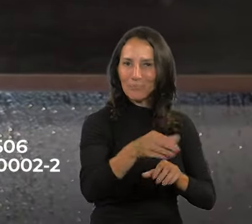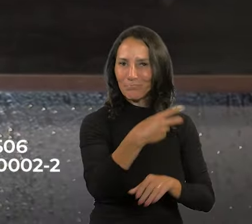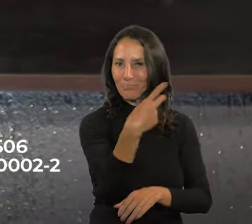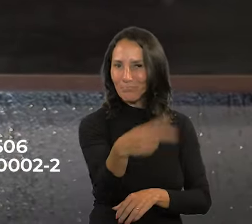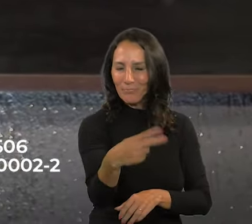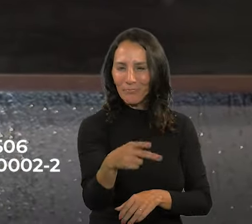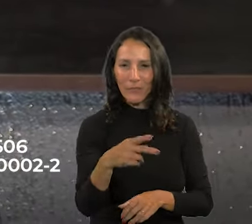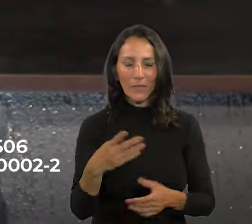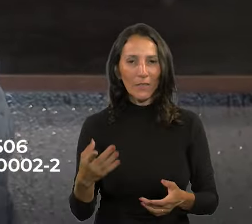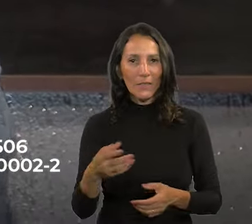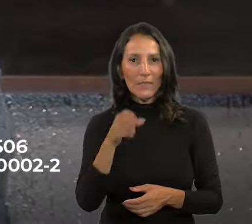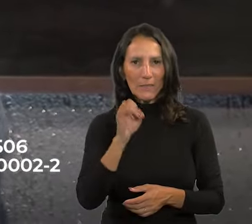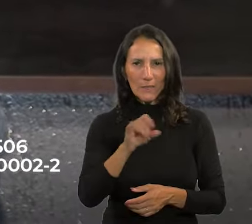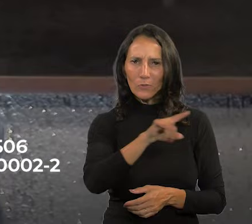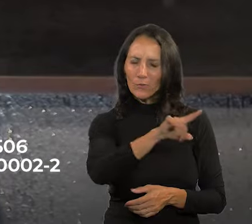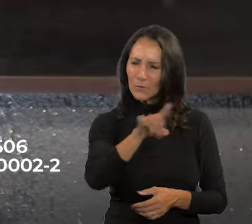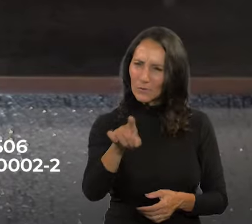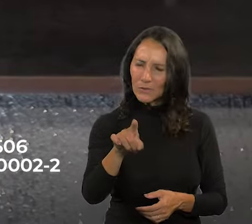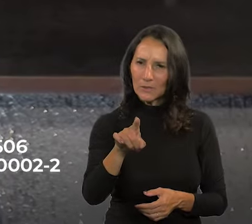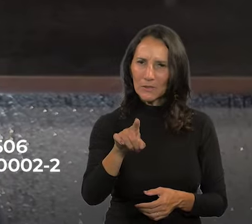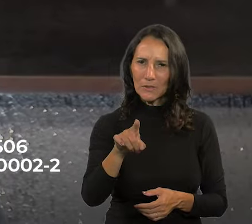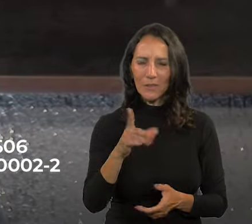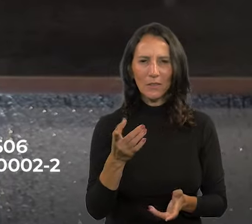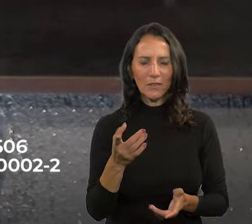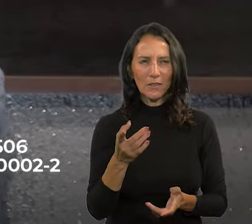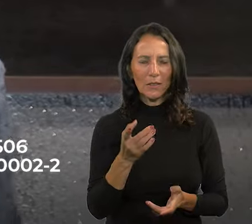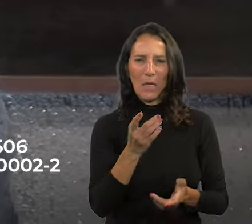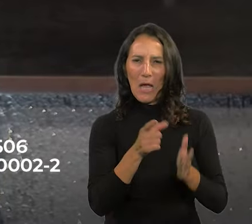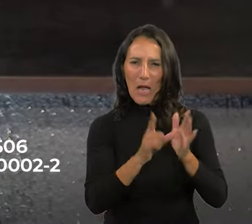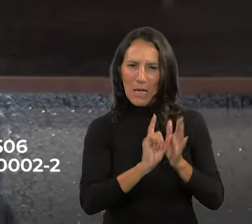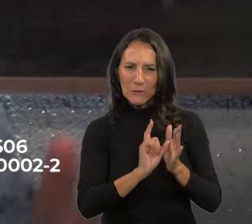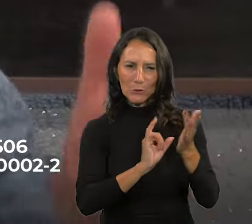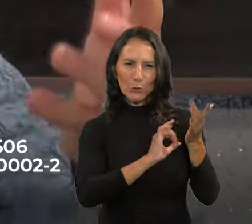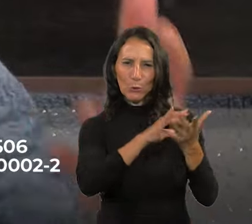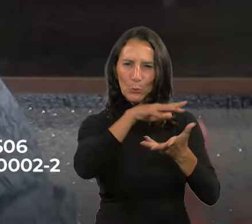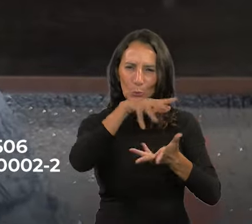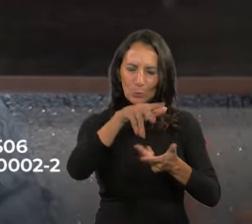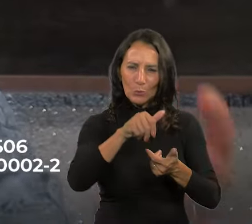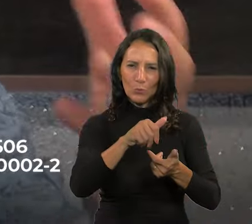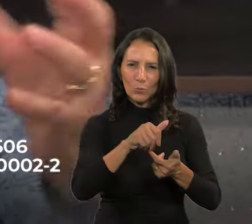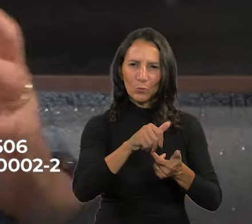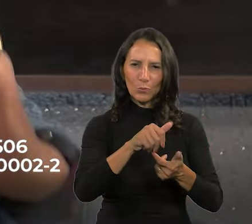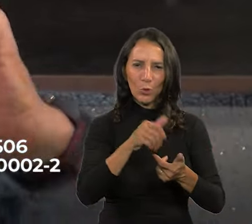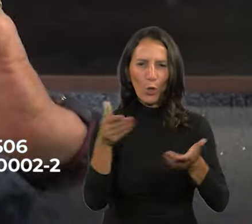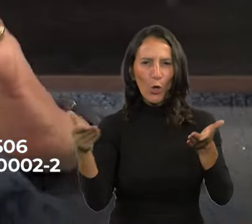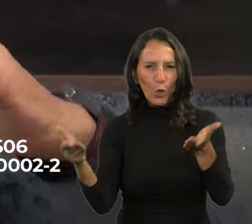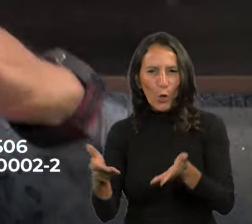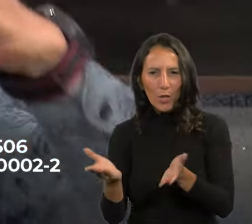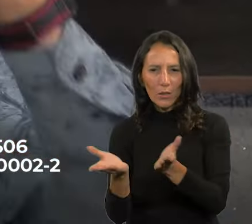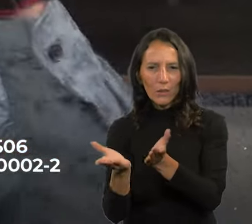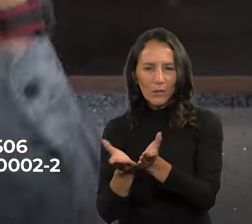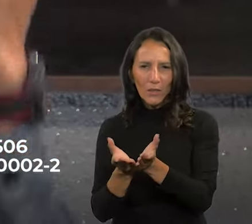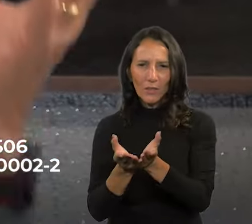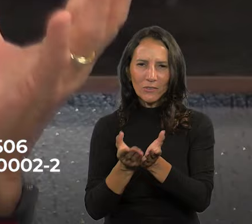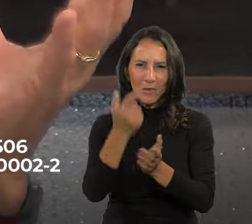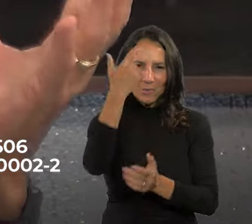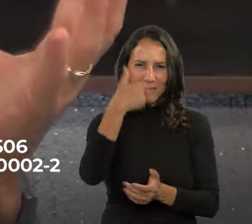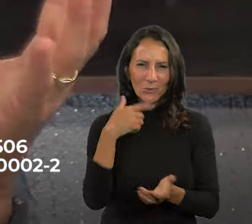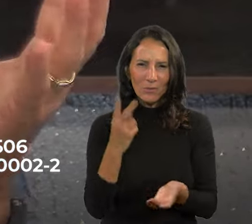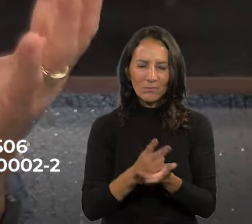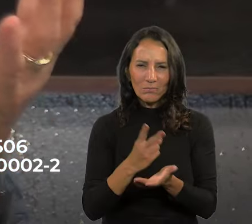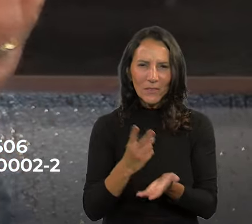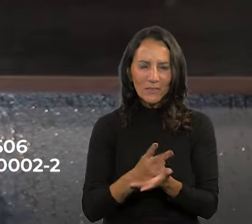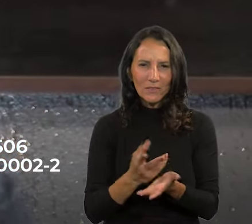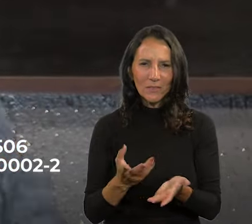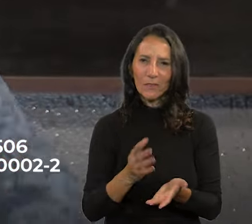de converter, é a mesma pessoa, agora, depois de convertido, é porque o evangelho ainda não explodiu em sua